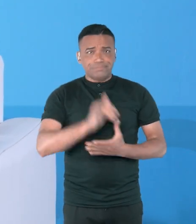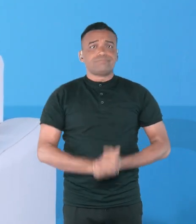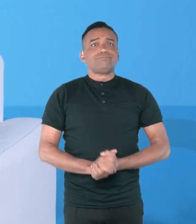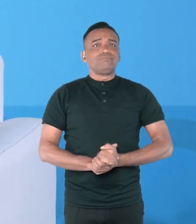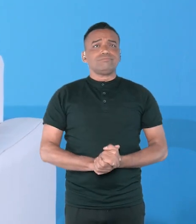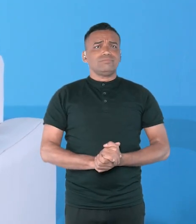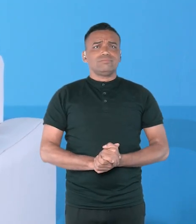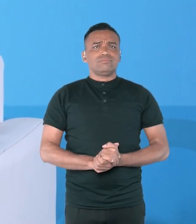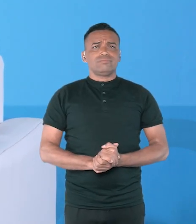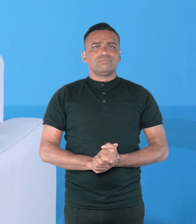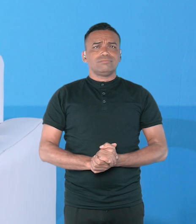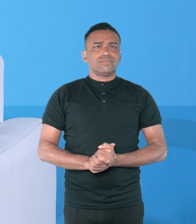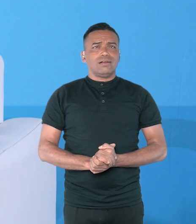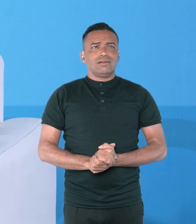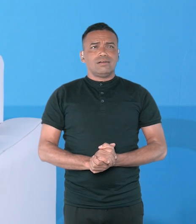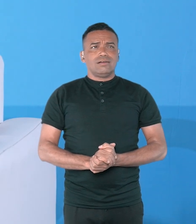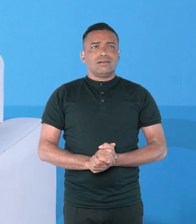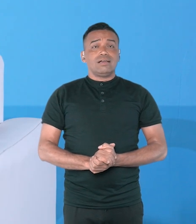uma coisa. Ponha